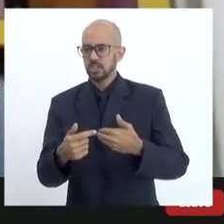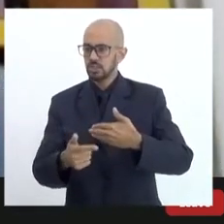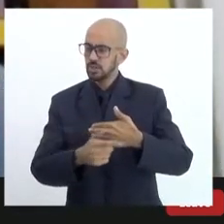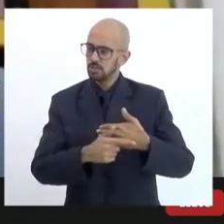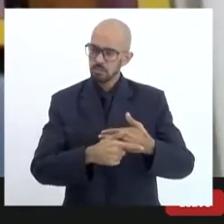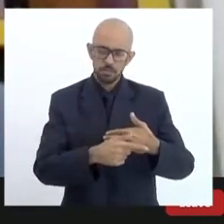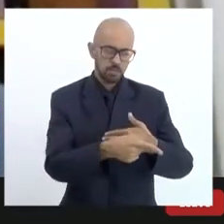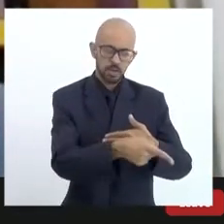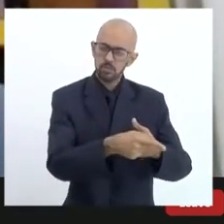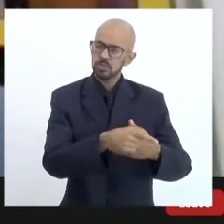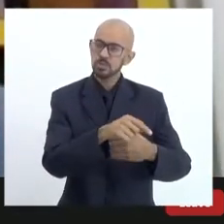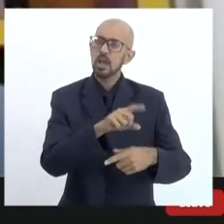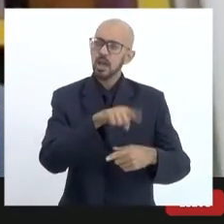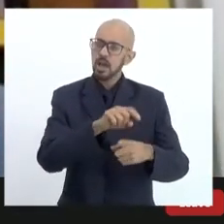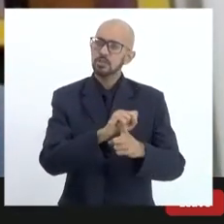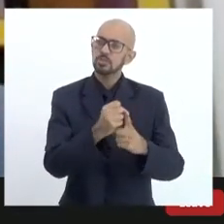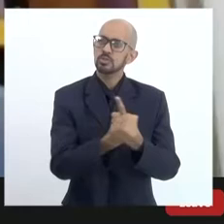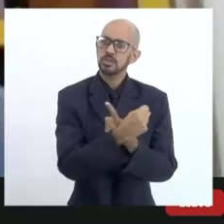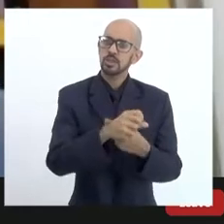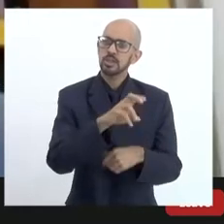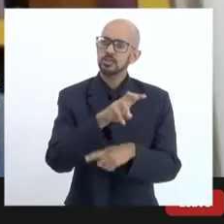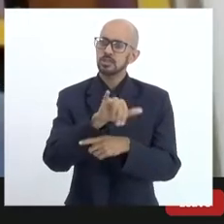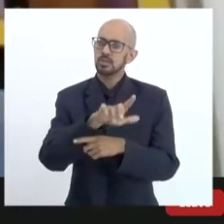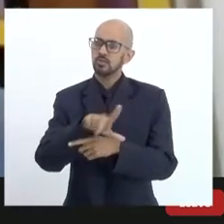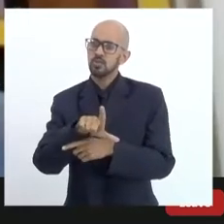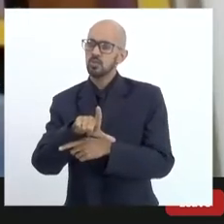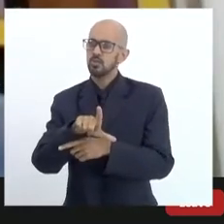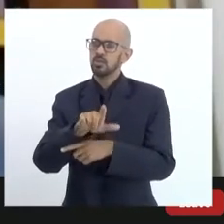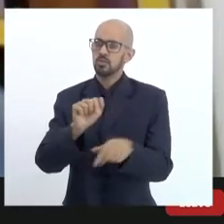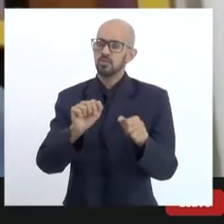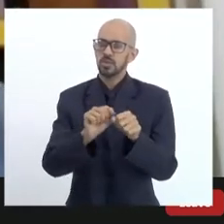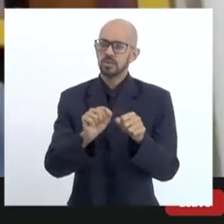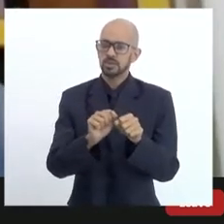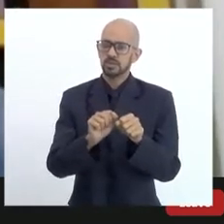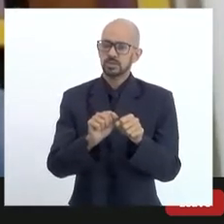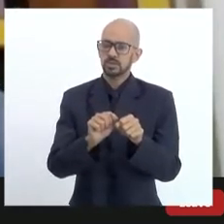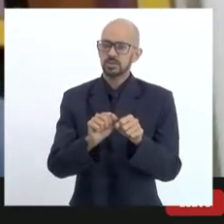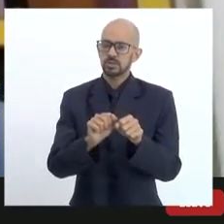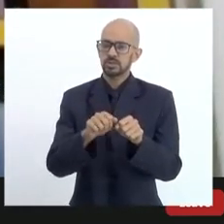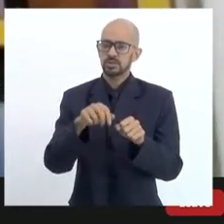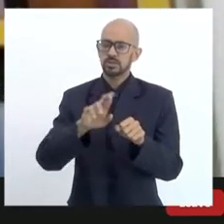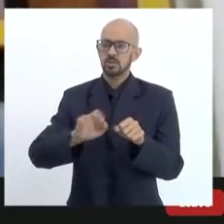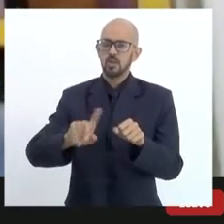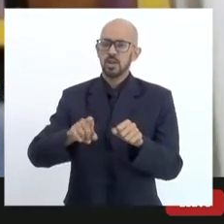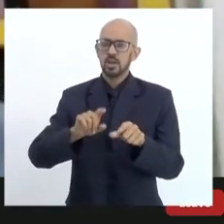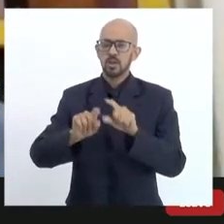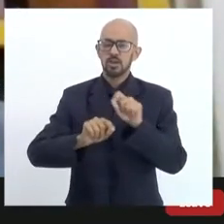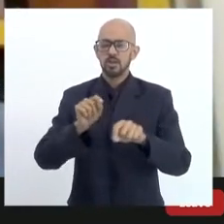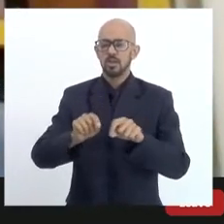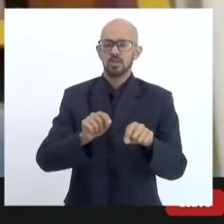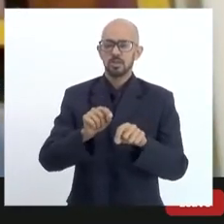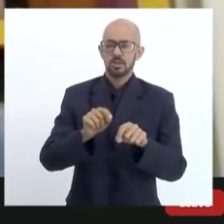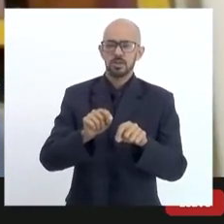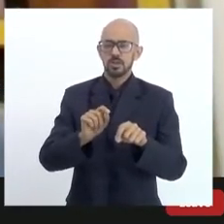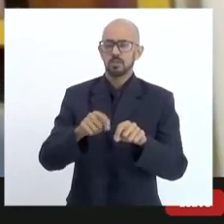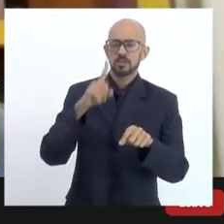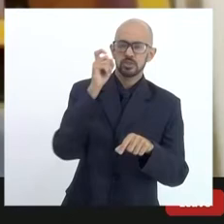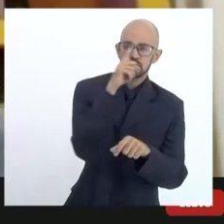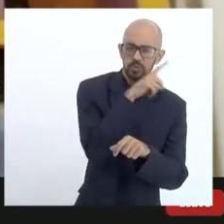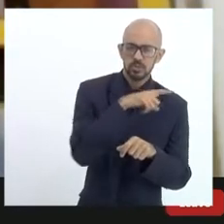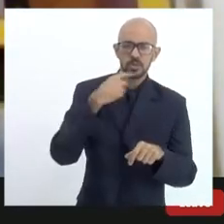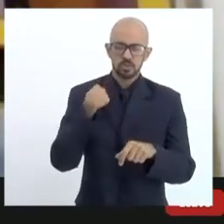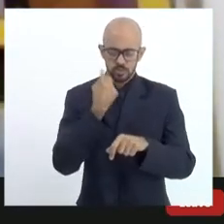faz, que a sociedade civil faz. Né? E não é um pouco... São as dificuldades que nós